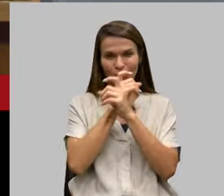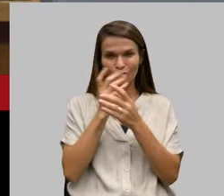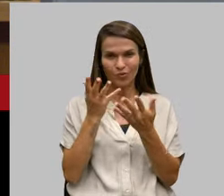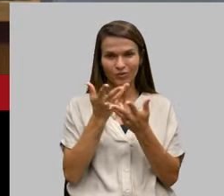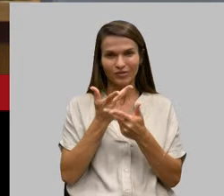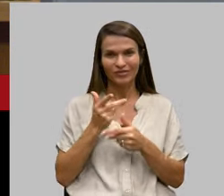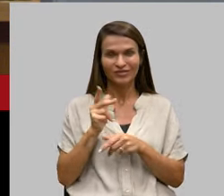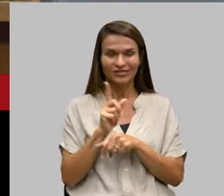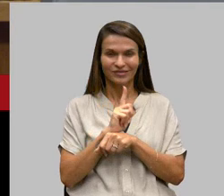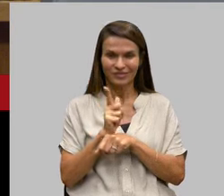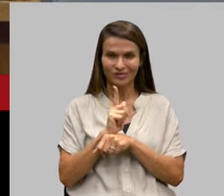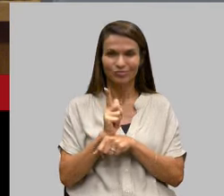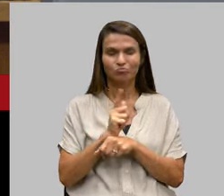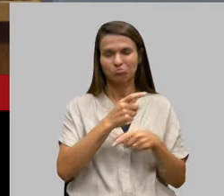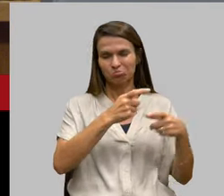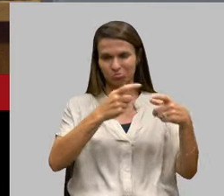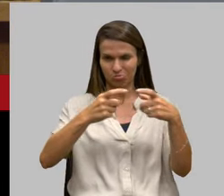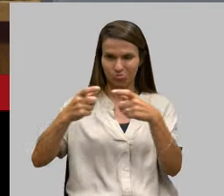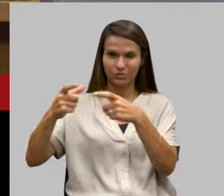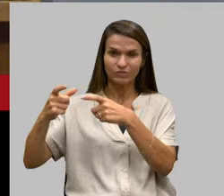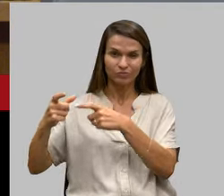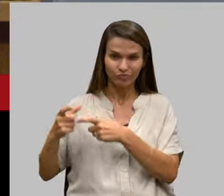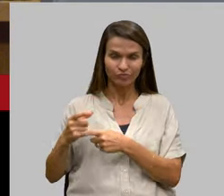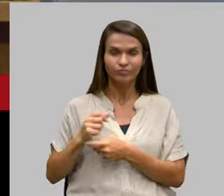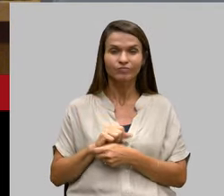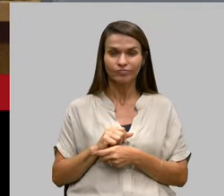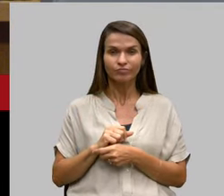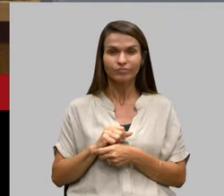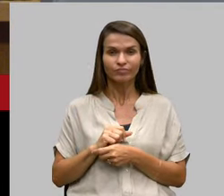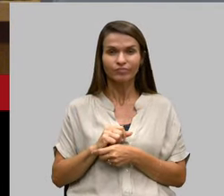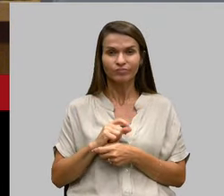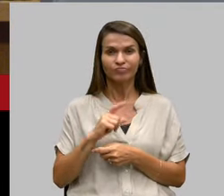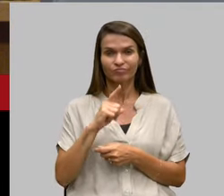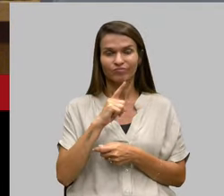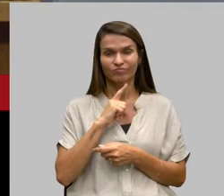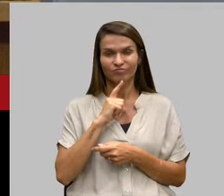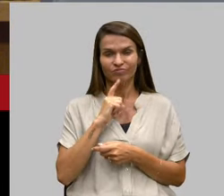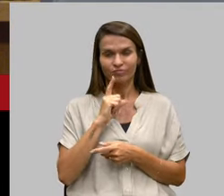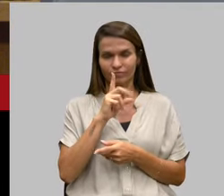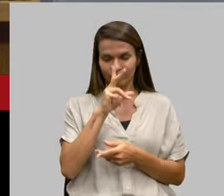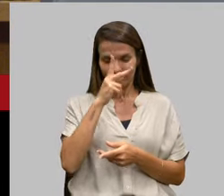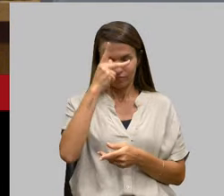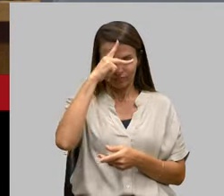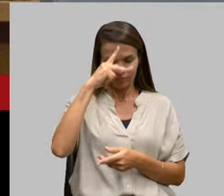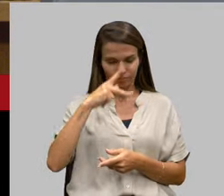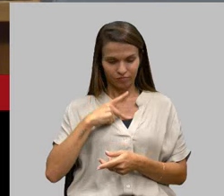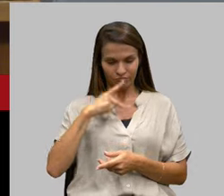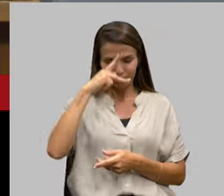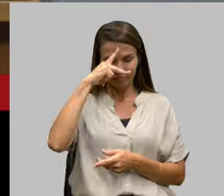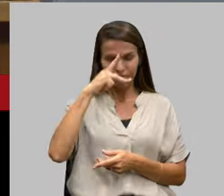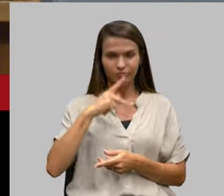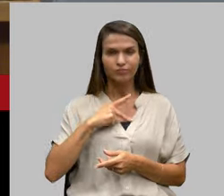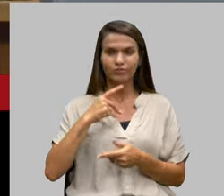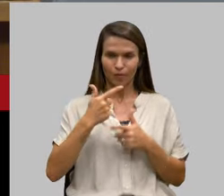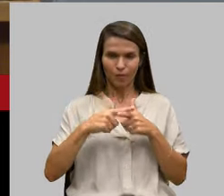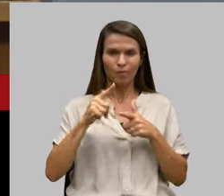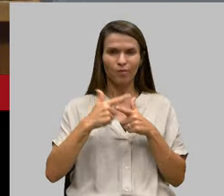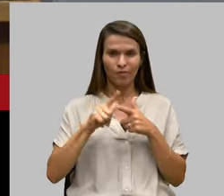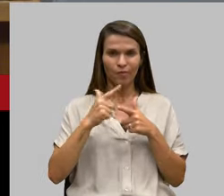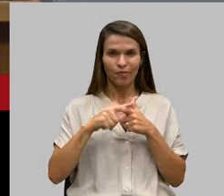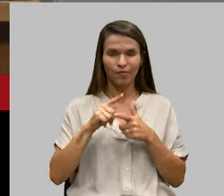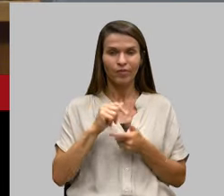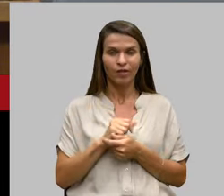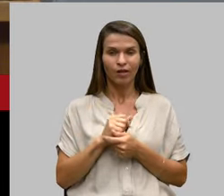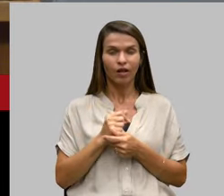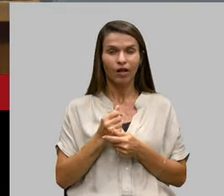país né Nós nós temos um negócio chamado ao ait arismo né o cara entra na patrimonialismo desculpa ele